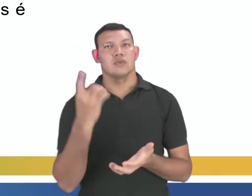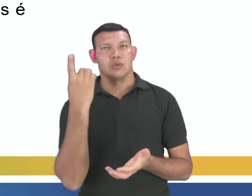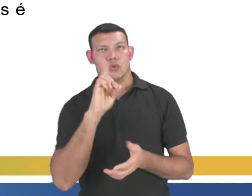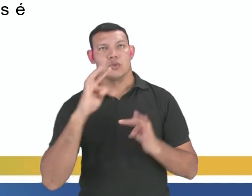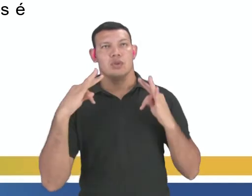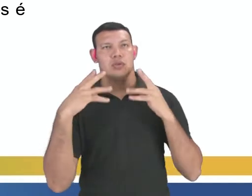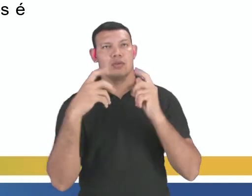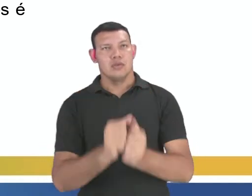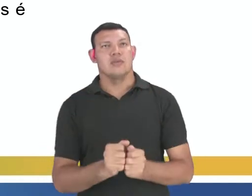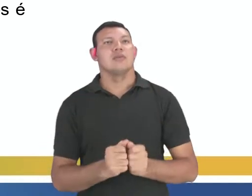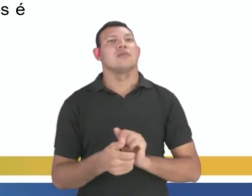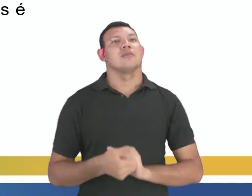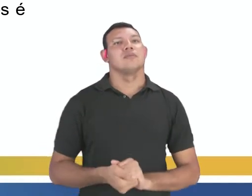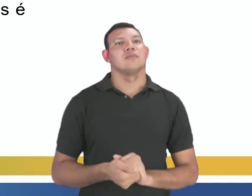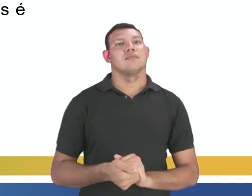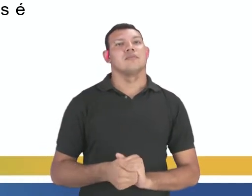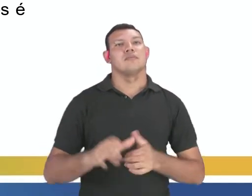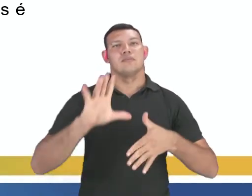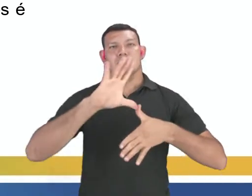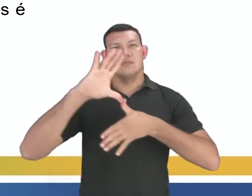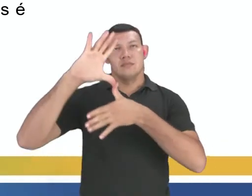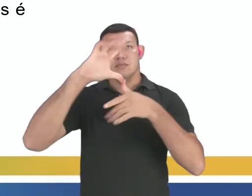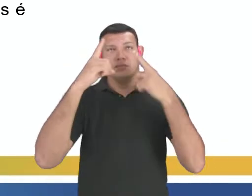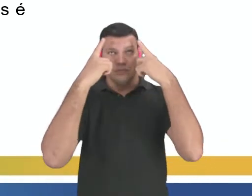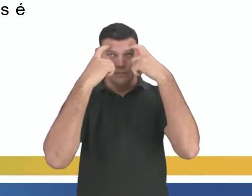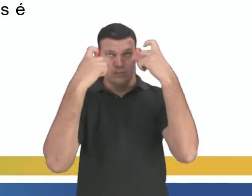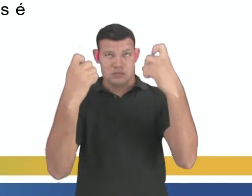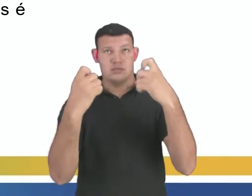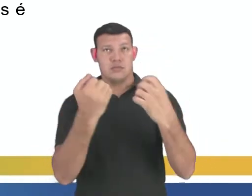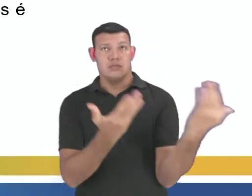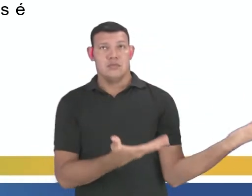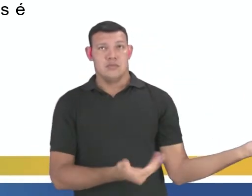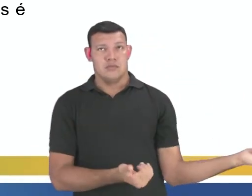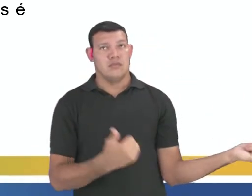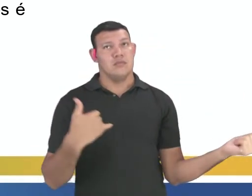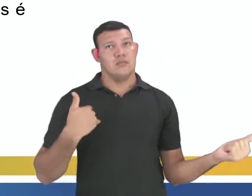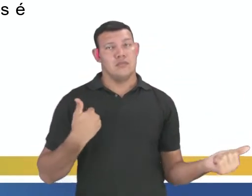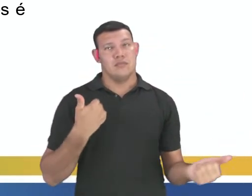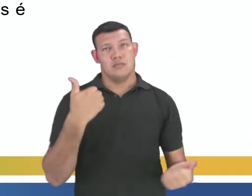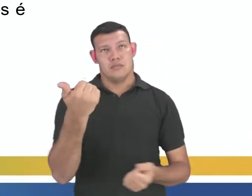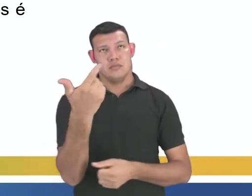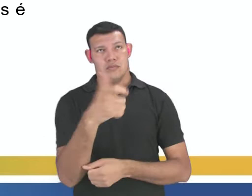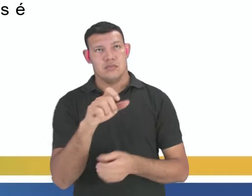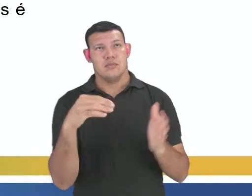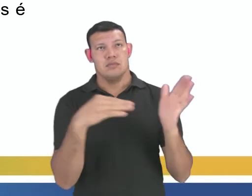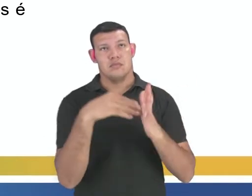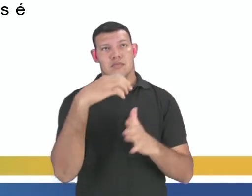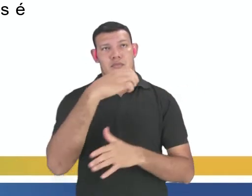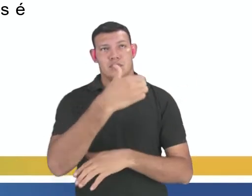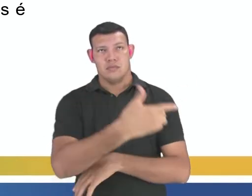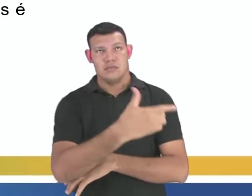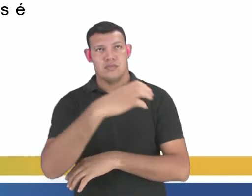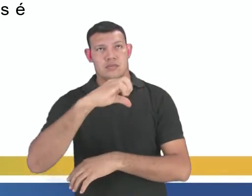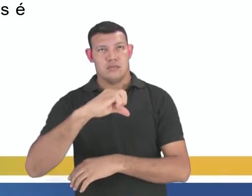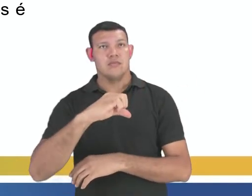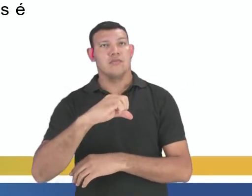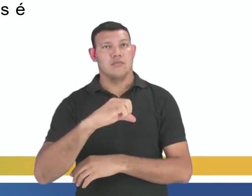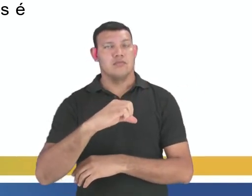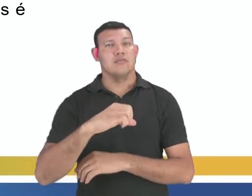a edição de 2016 do Mapa da Violência, jovens no intervalo de 15 a 29 anos de idade representam